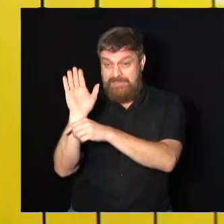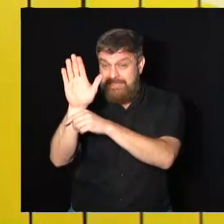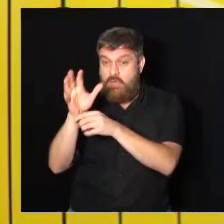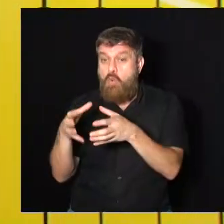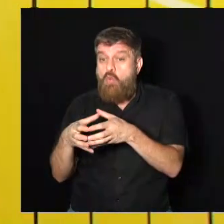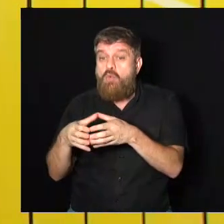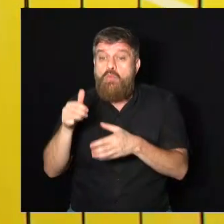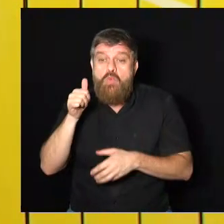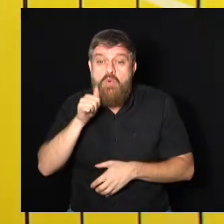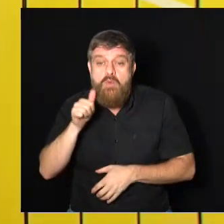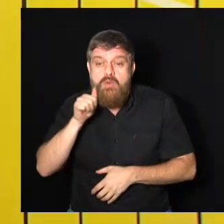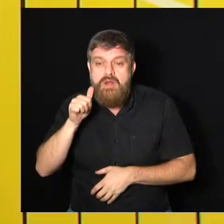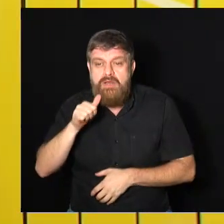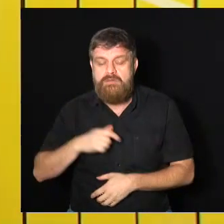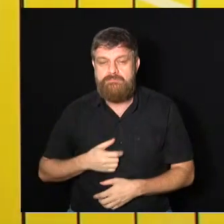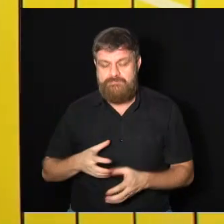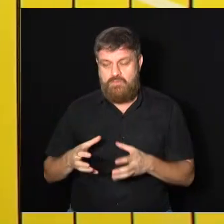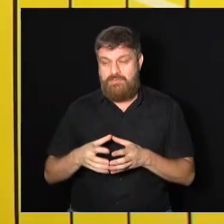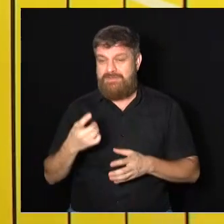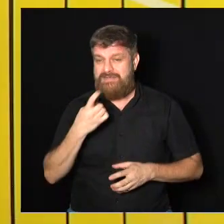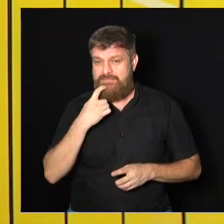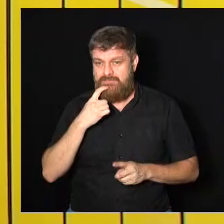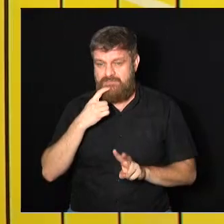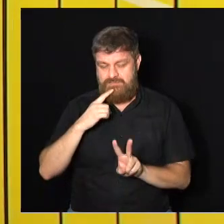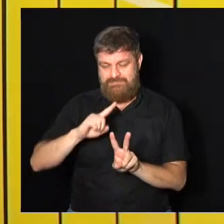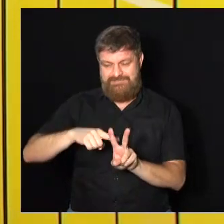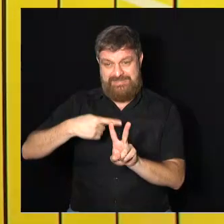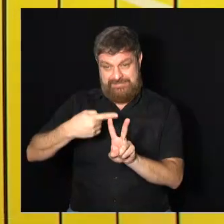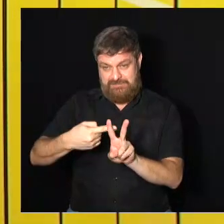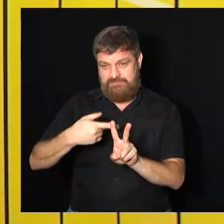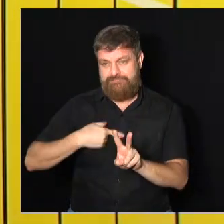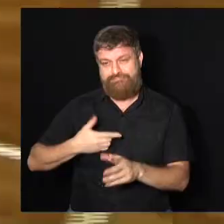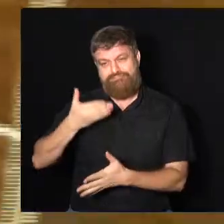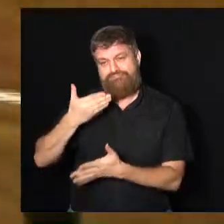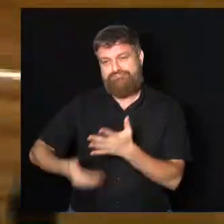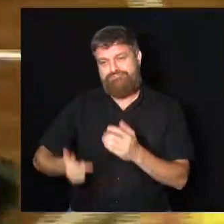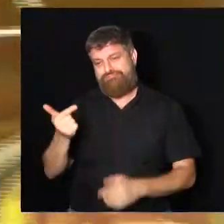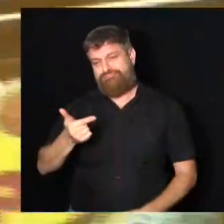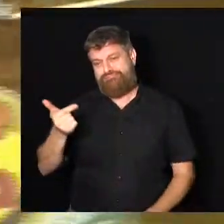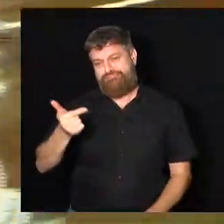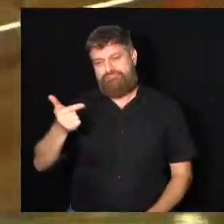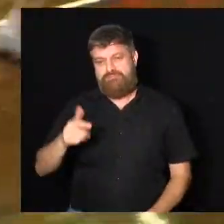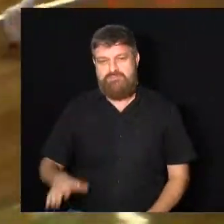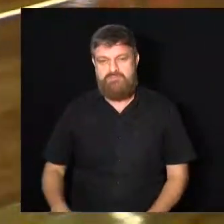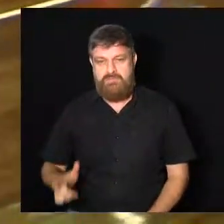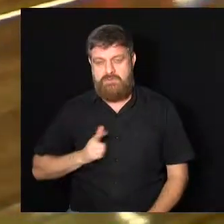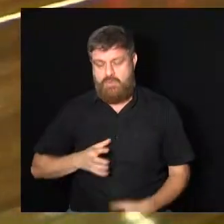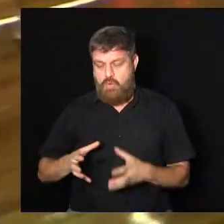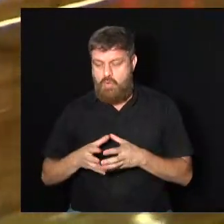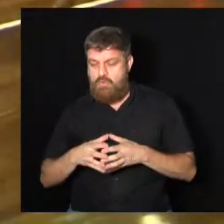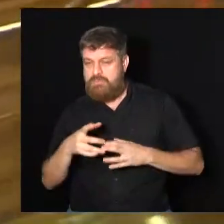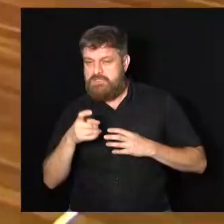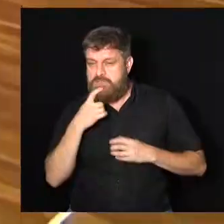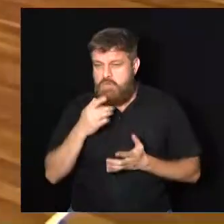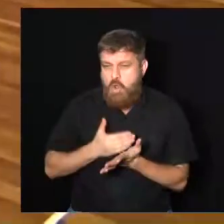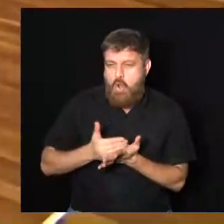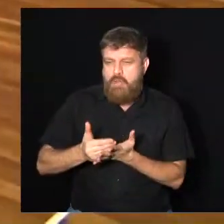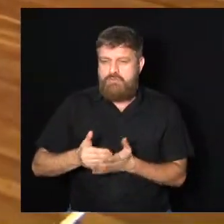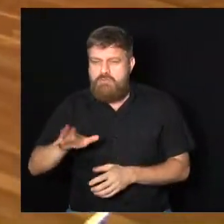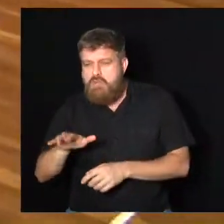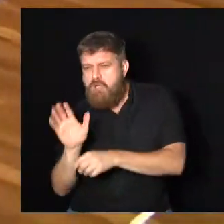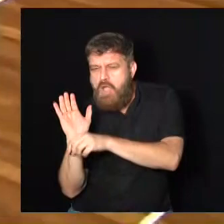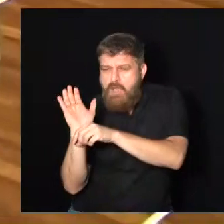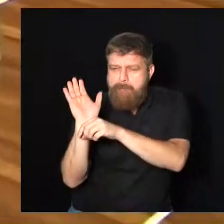Feminino. As campineiras do Veracruz conheceram a 2ª derrota. A equipe de Campinas começou a partida com a